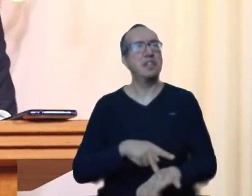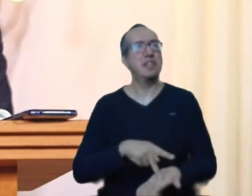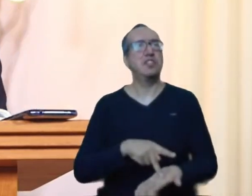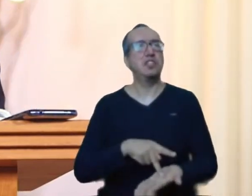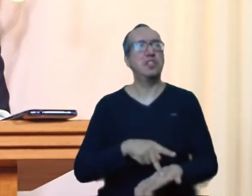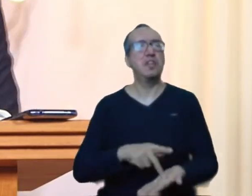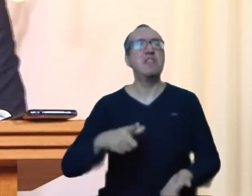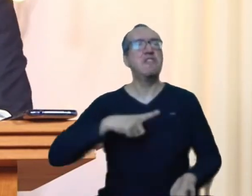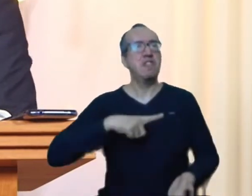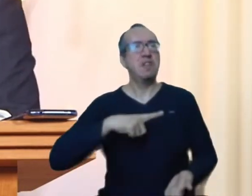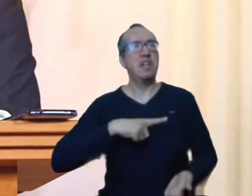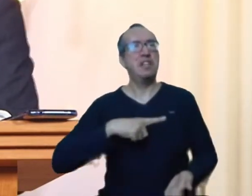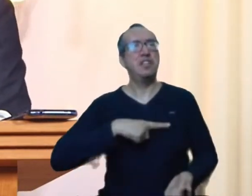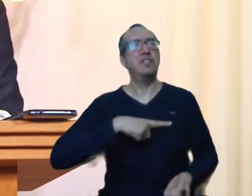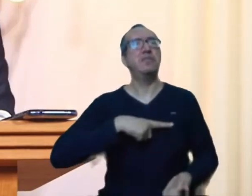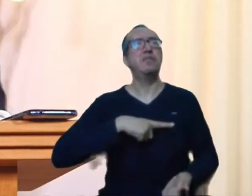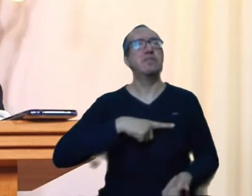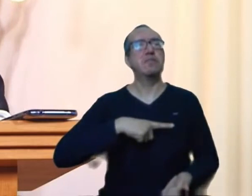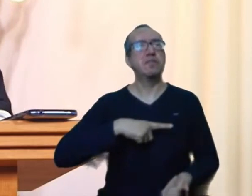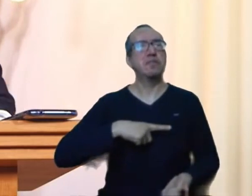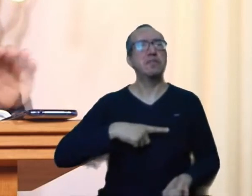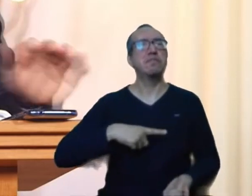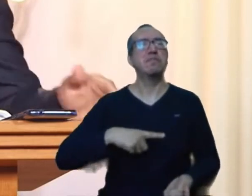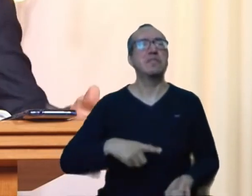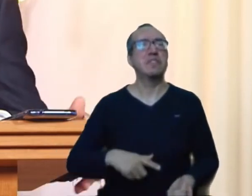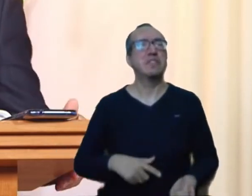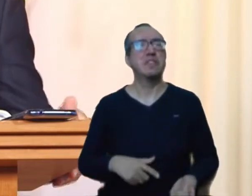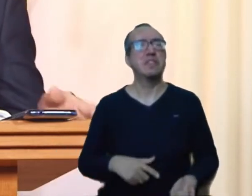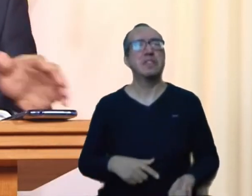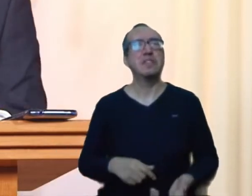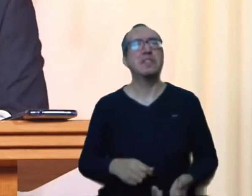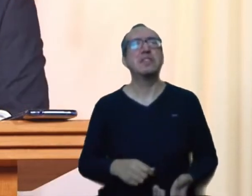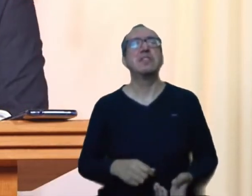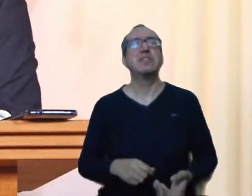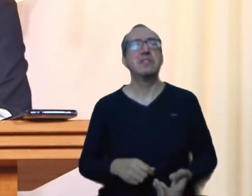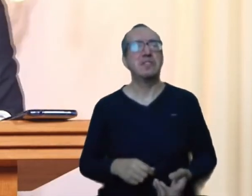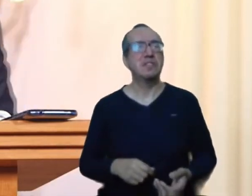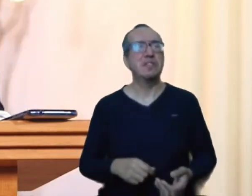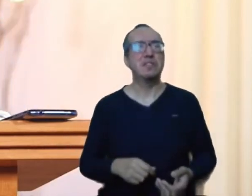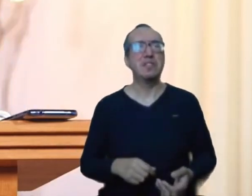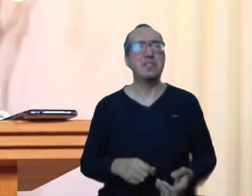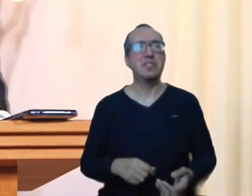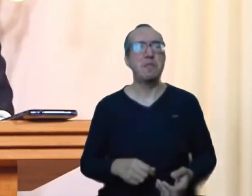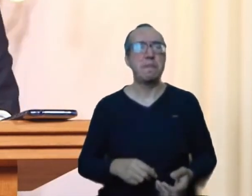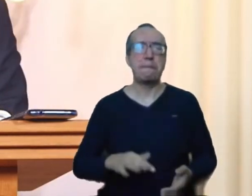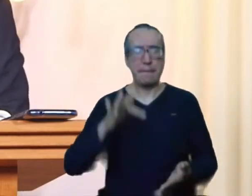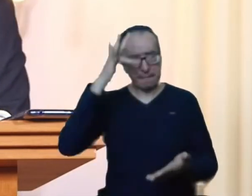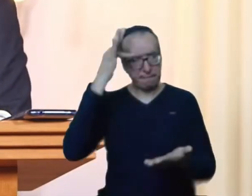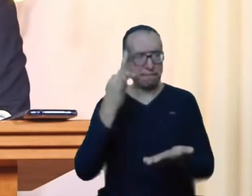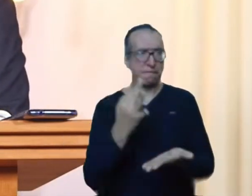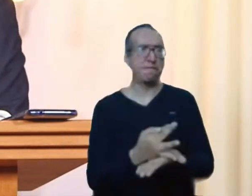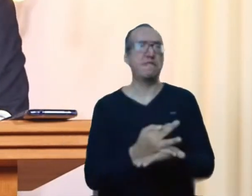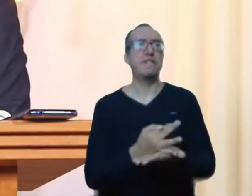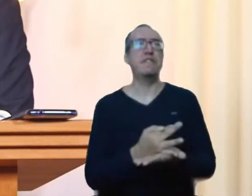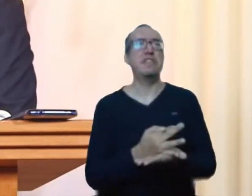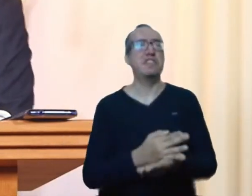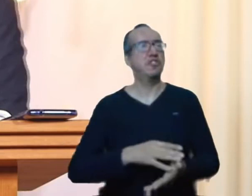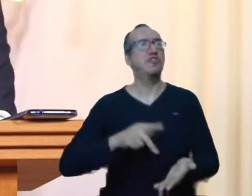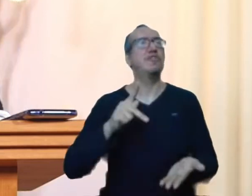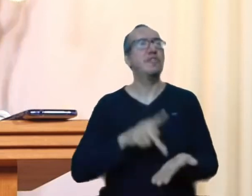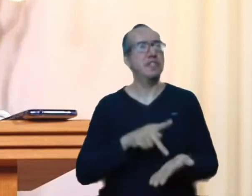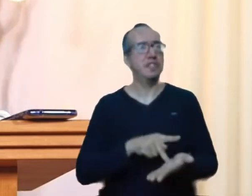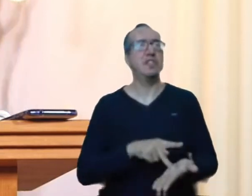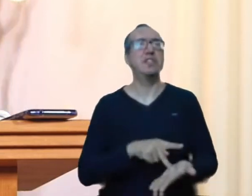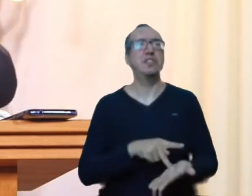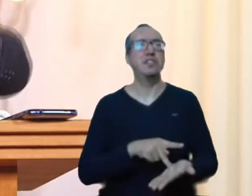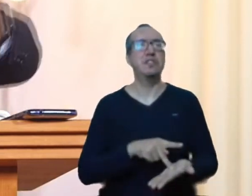que descer dessa religião vazia que vivemos, dessa religião teórica que vivemos.